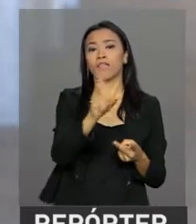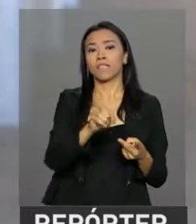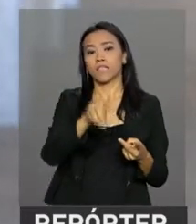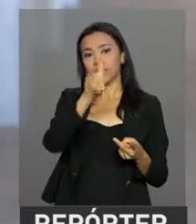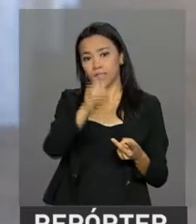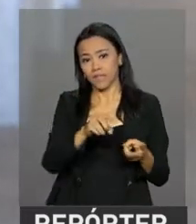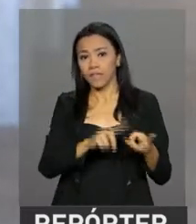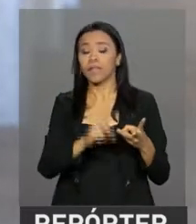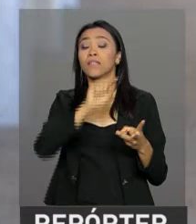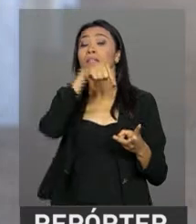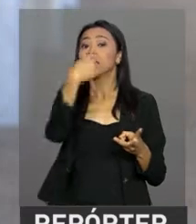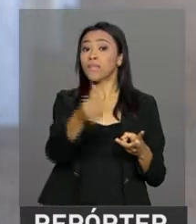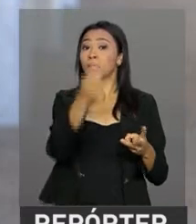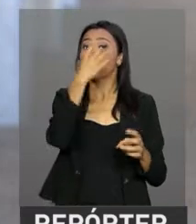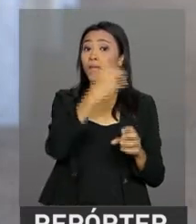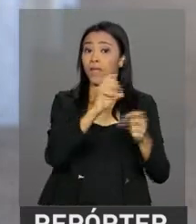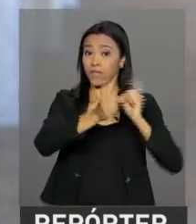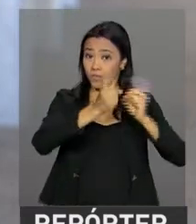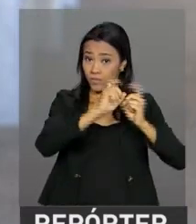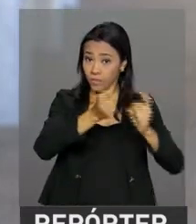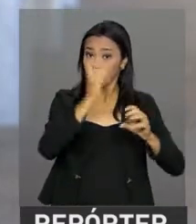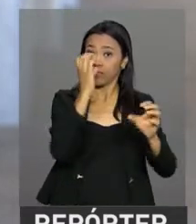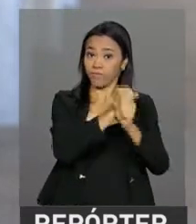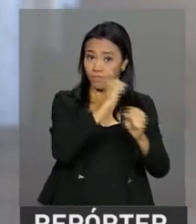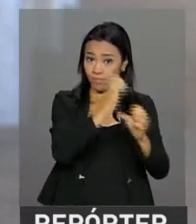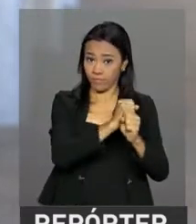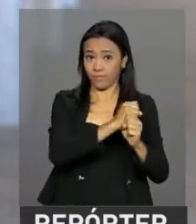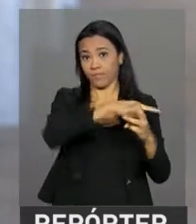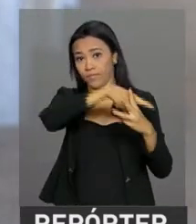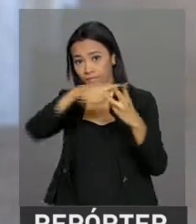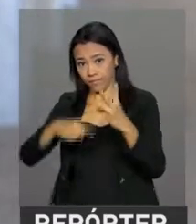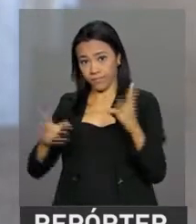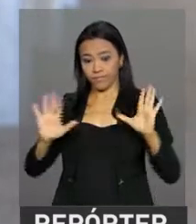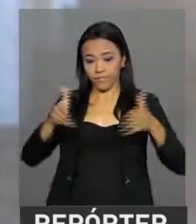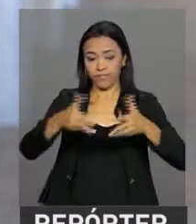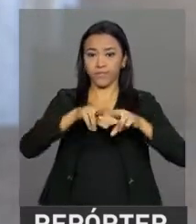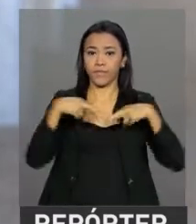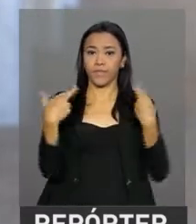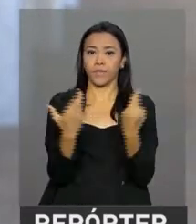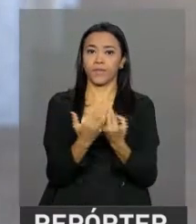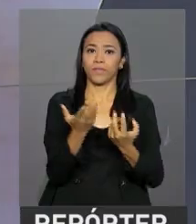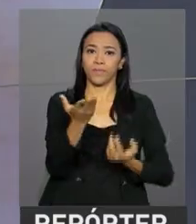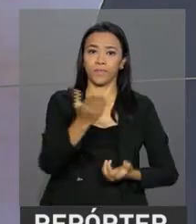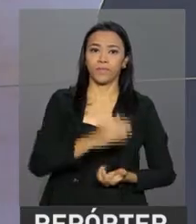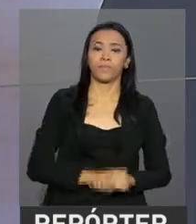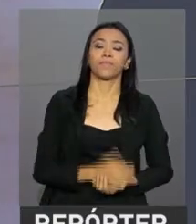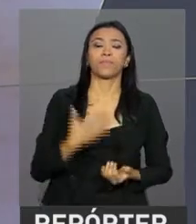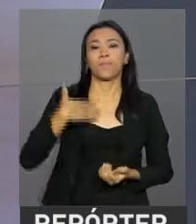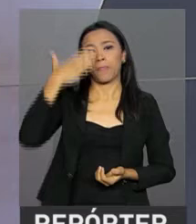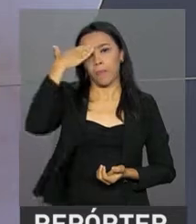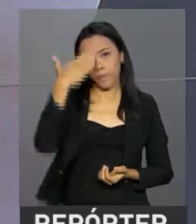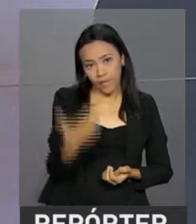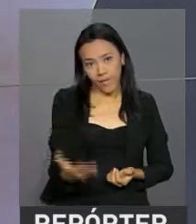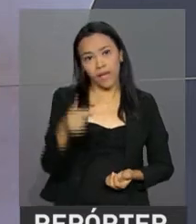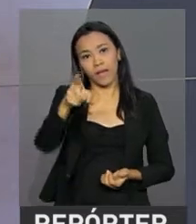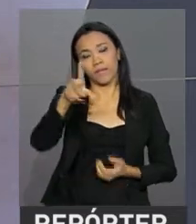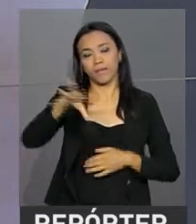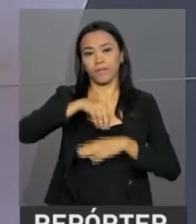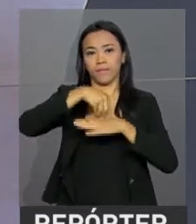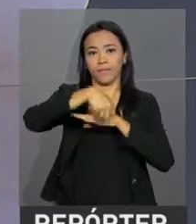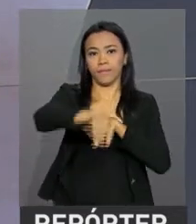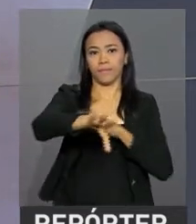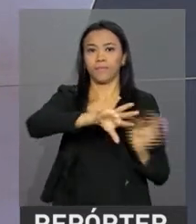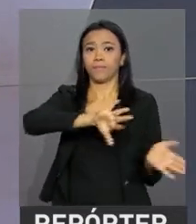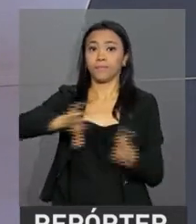interino do planejamento desenvolvimento e gestão de oliveira e renata é com você obrigada thaíssa pelas suas informações